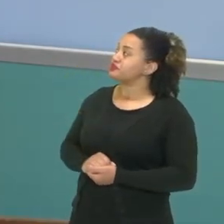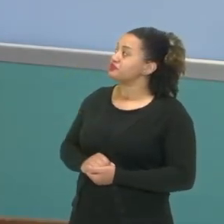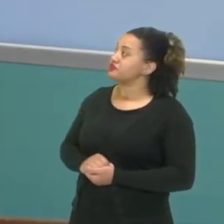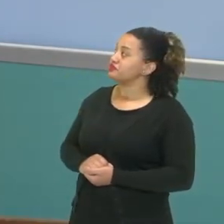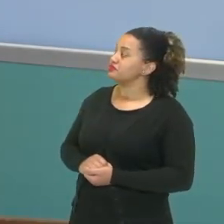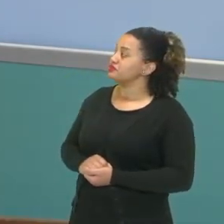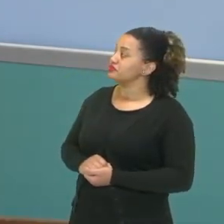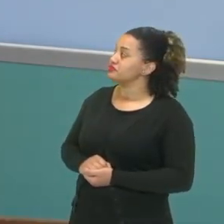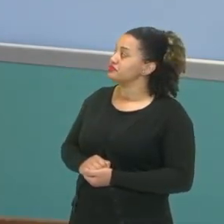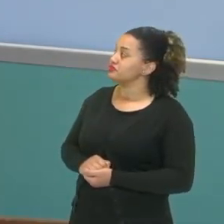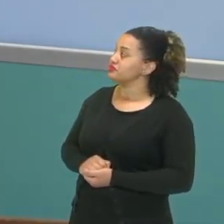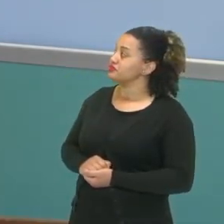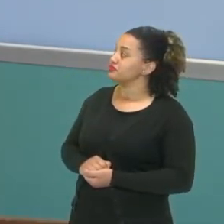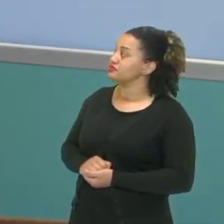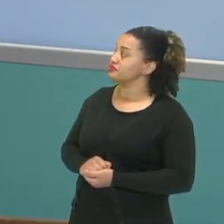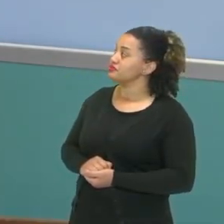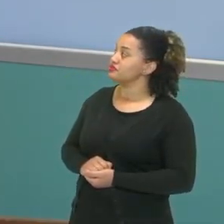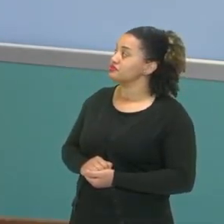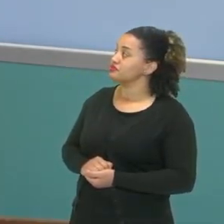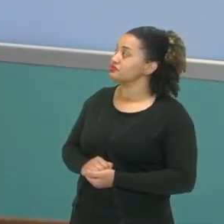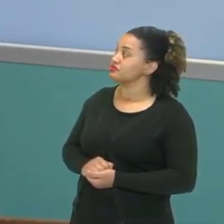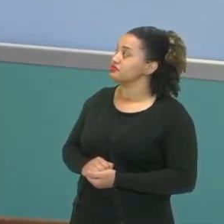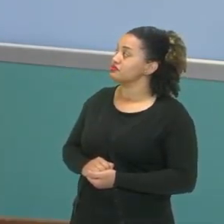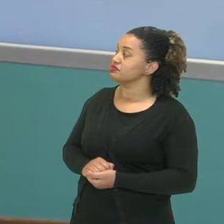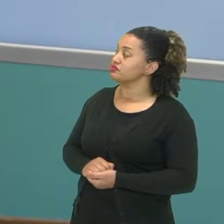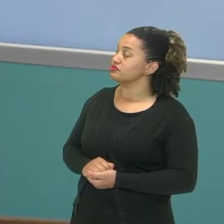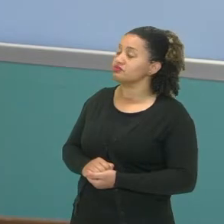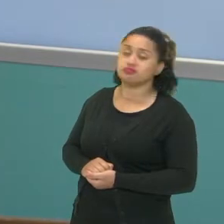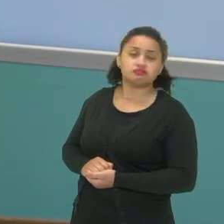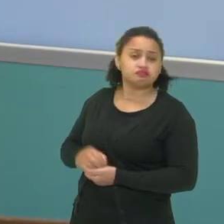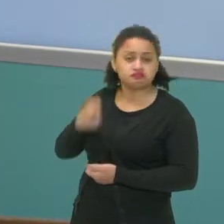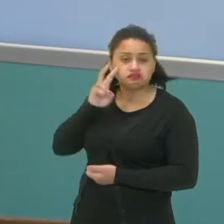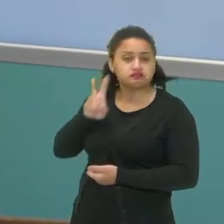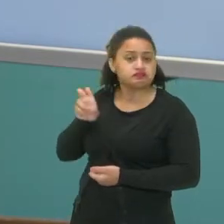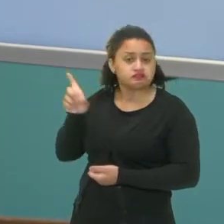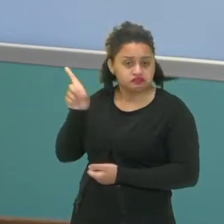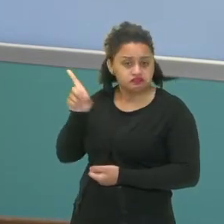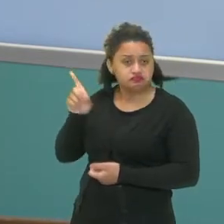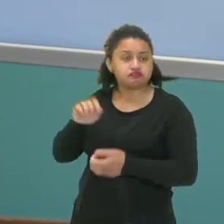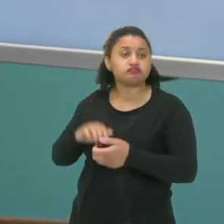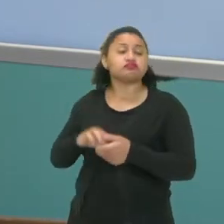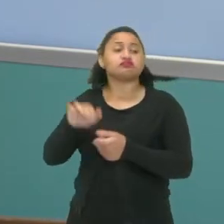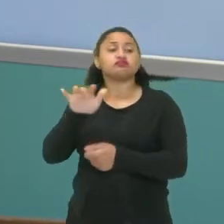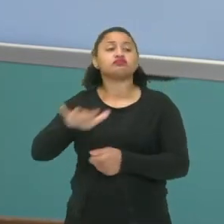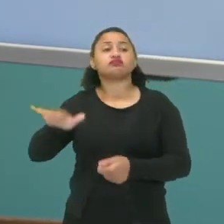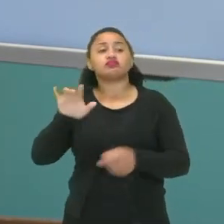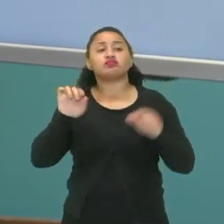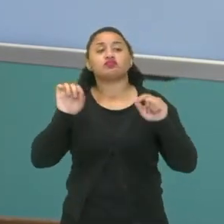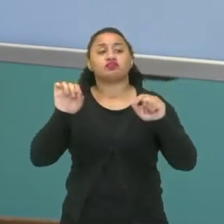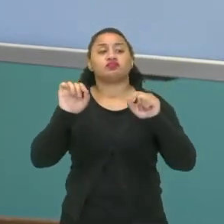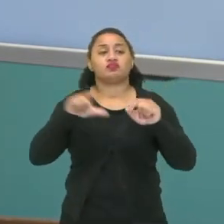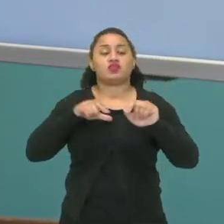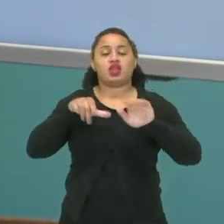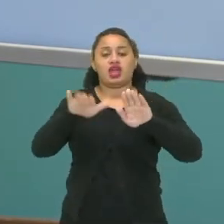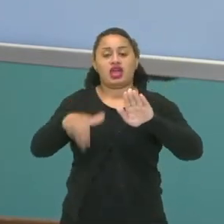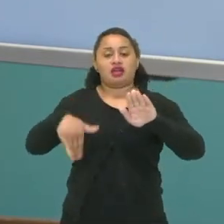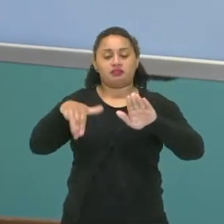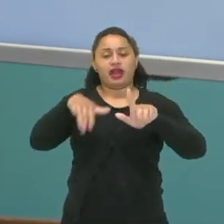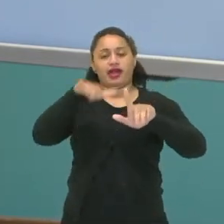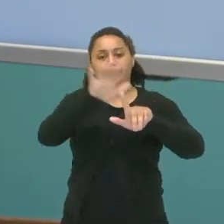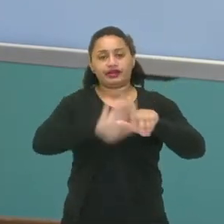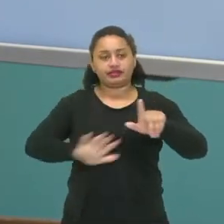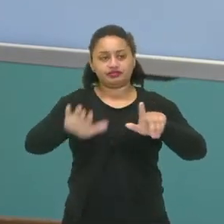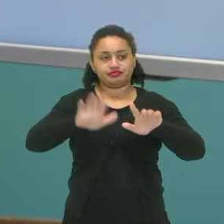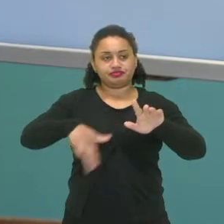nessa gravura aqui, aonde nós temos uma seguinte situação, problema aqui. Nós temos a praia, né,